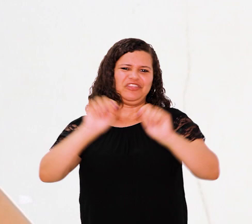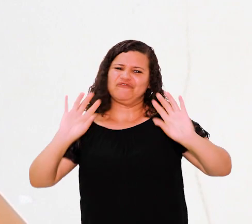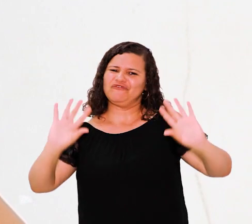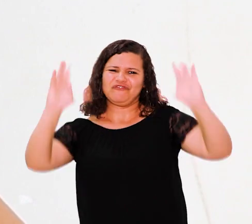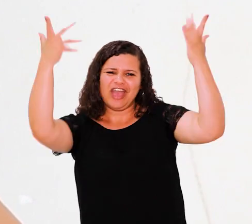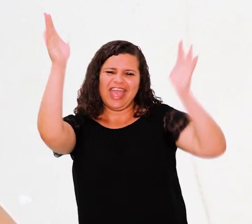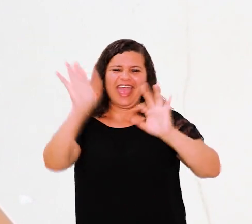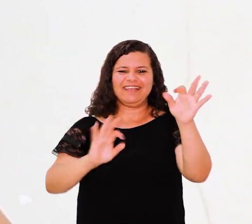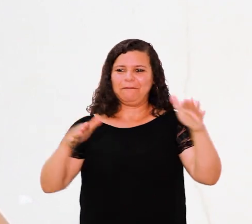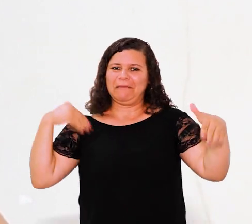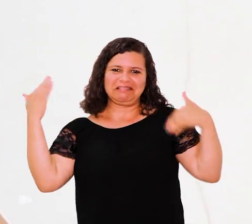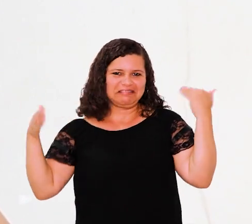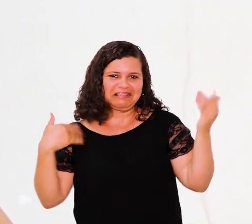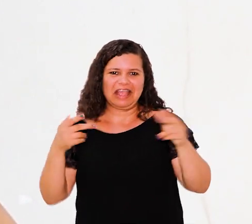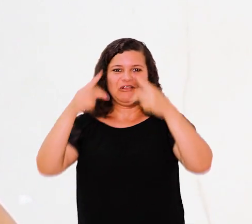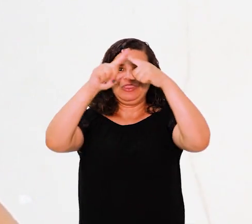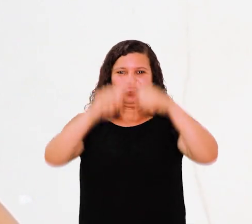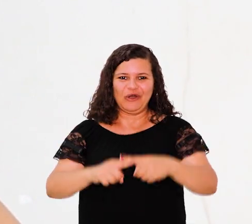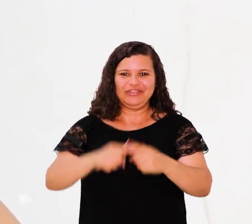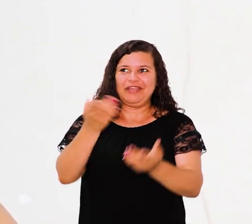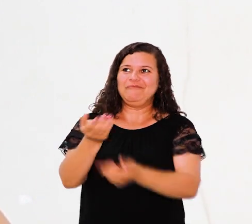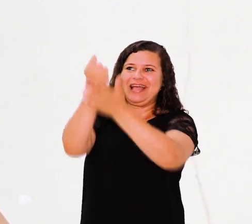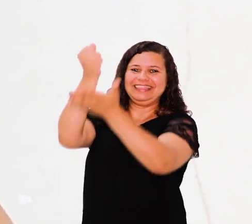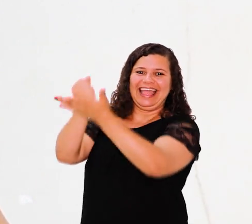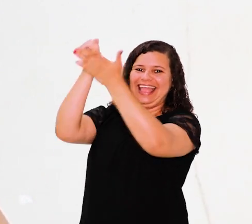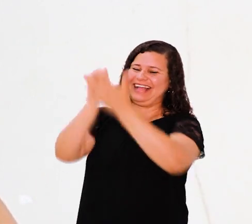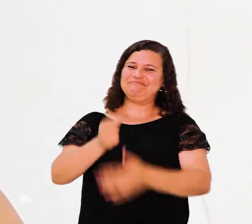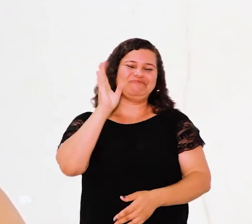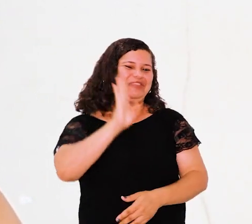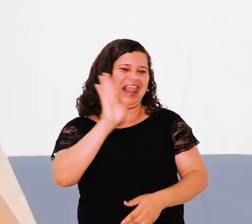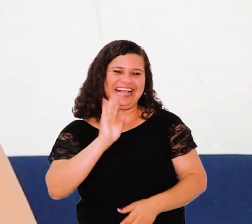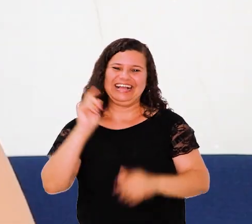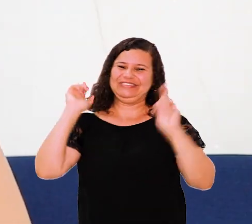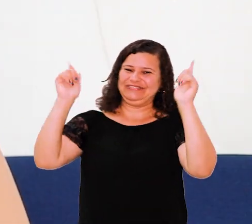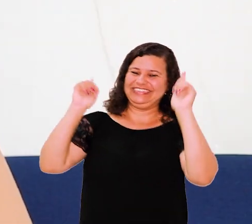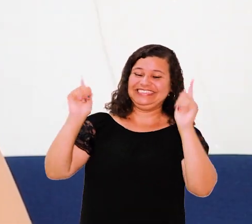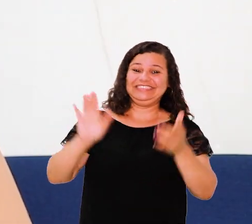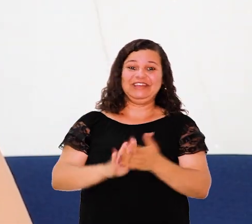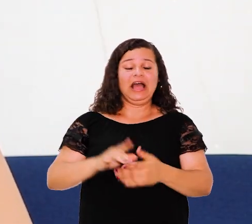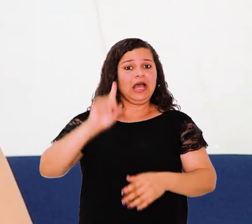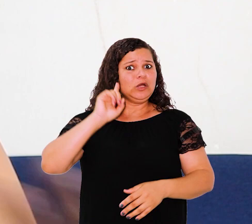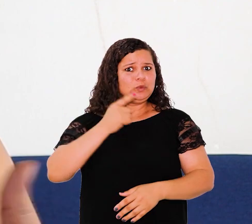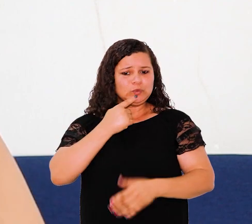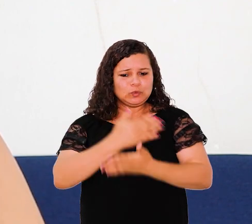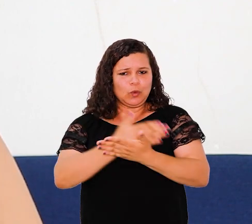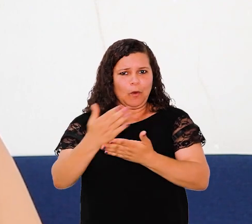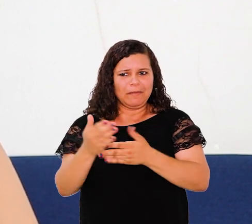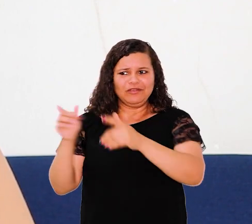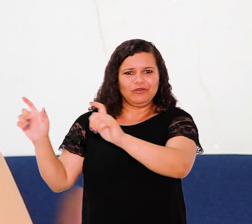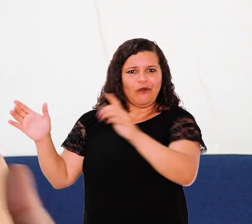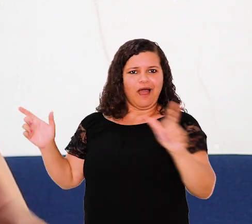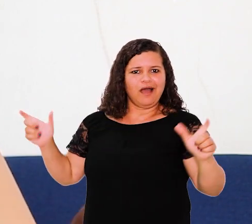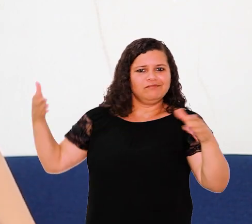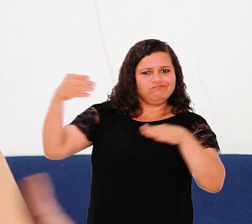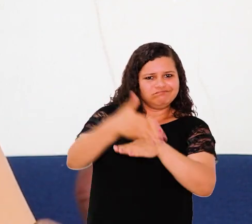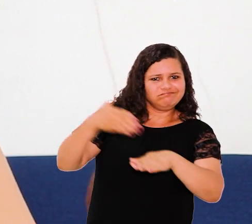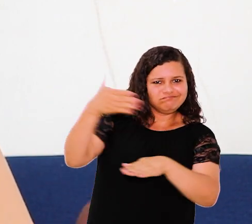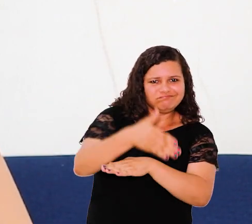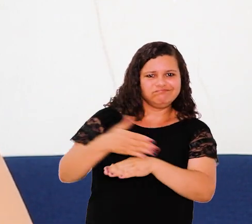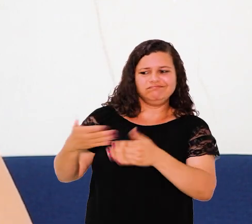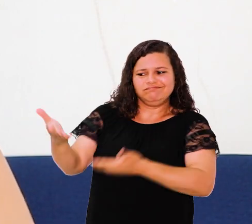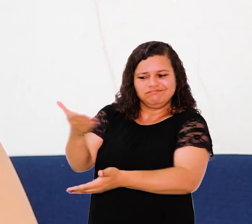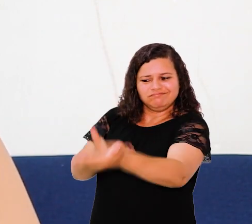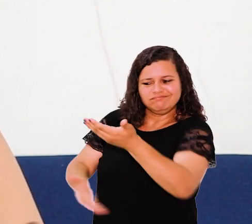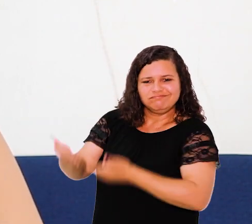fazia festivais, passeios, torneios de peteca, era muito divertido, muito legal. E com isso os surdos começaram a se aproximar da gente, começaram